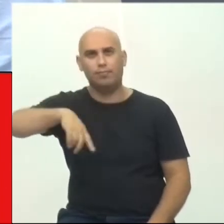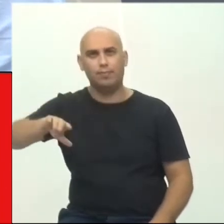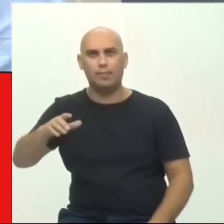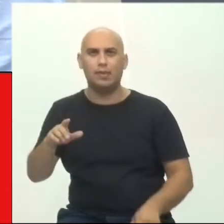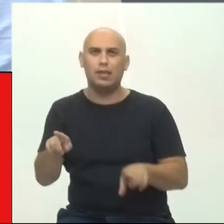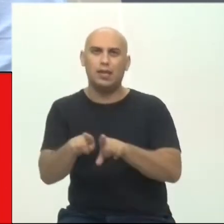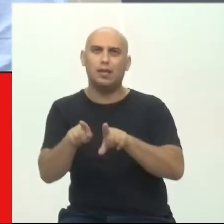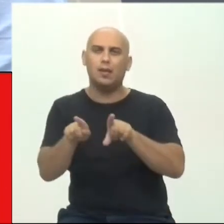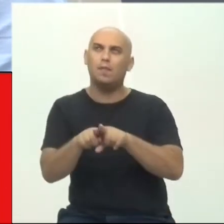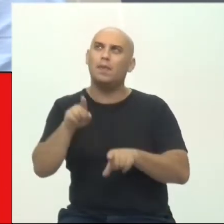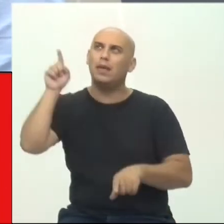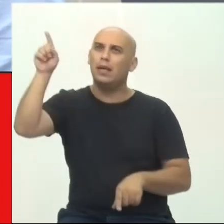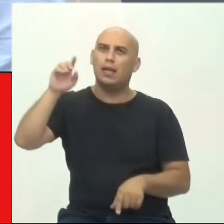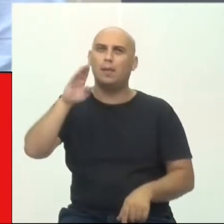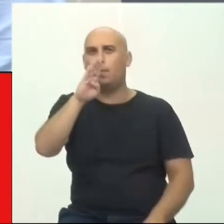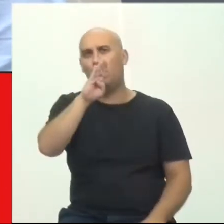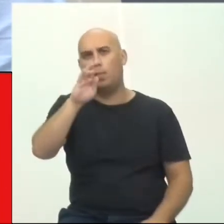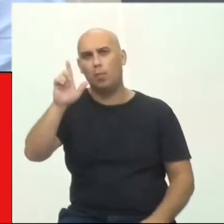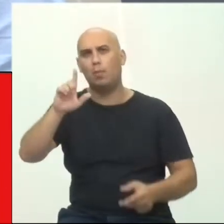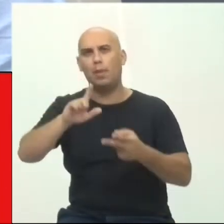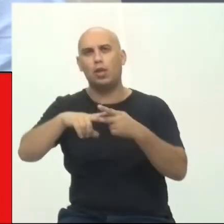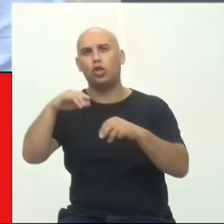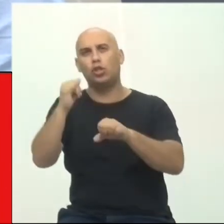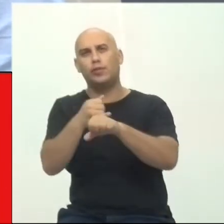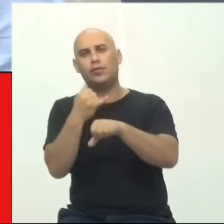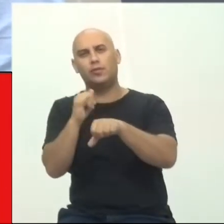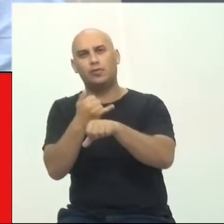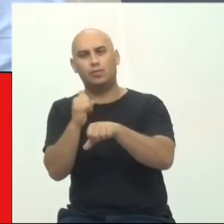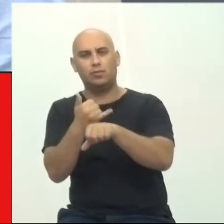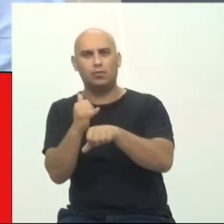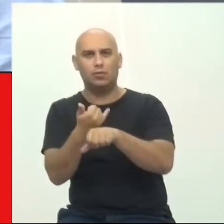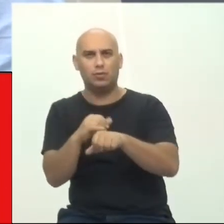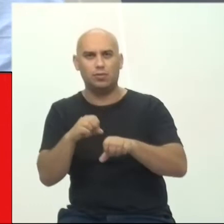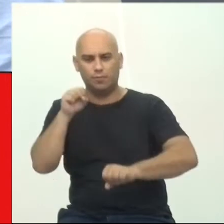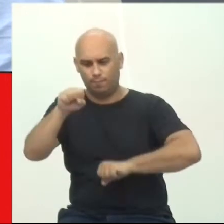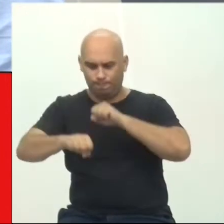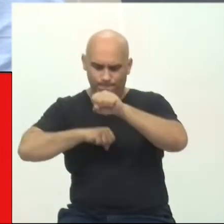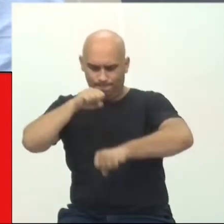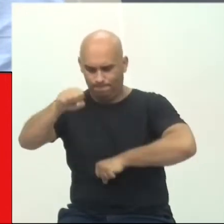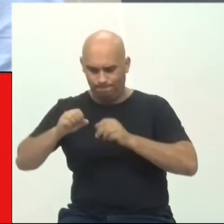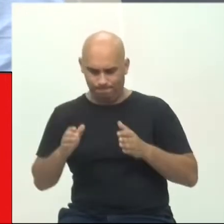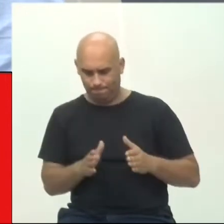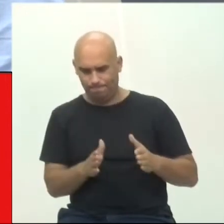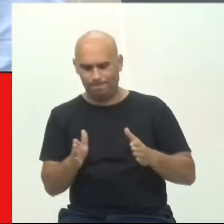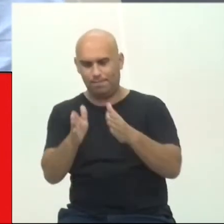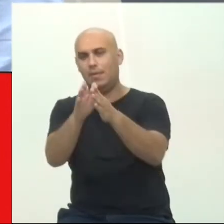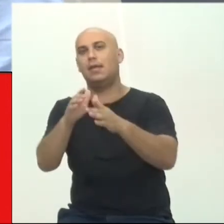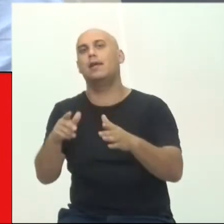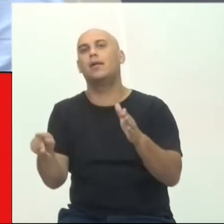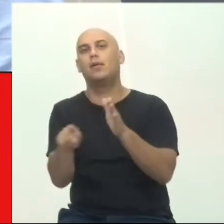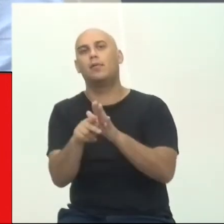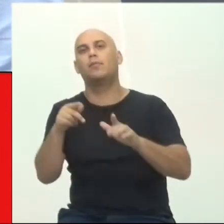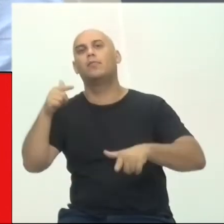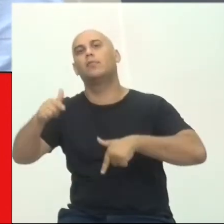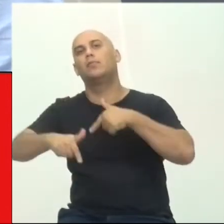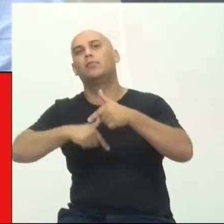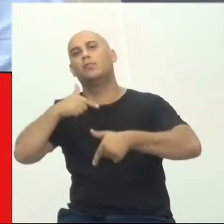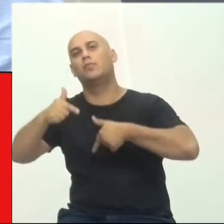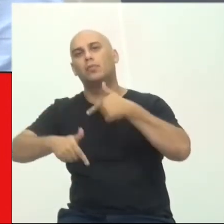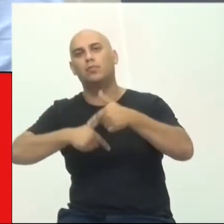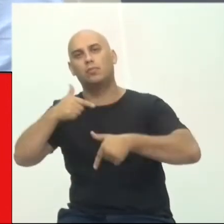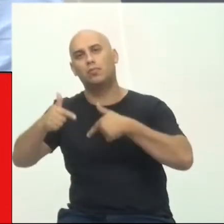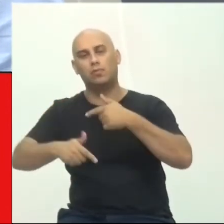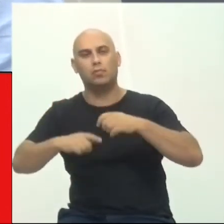tem ciclovia, mas porque lá a ciclovia é mais para o trabalhador, que eles ocupam